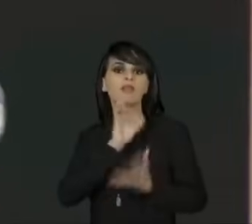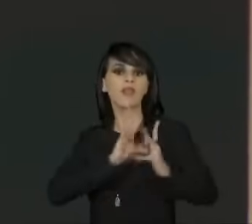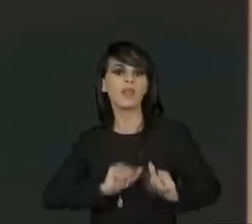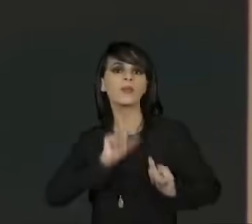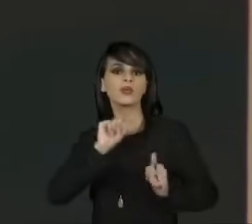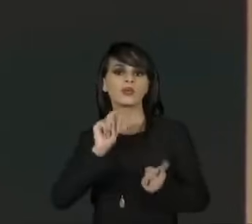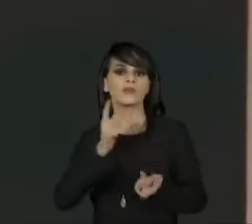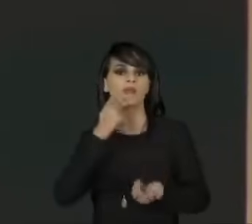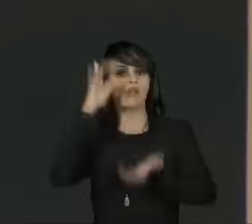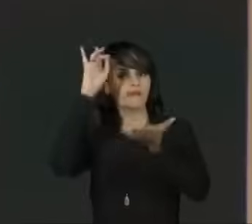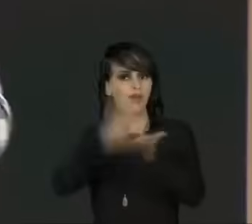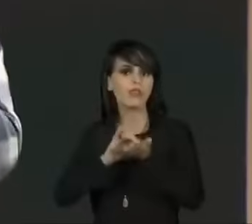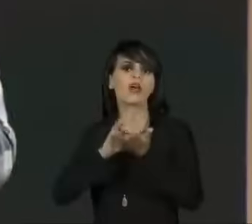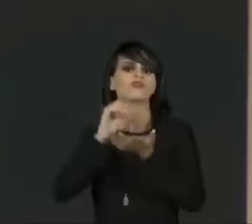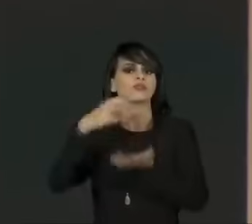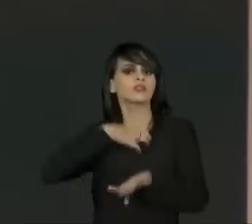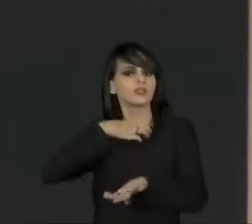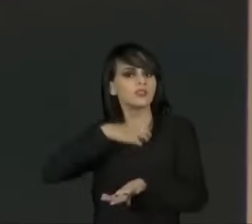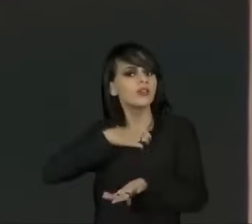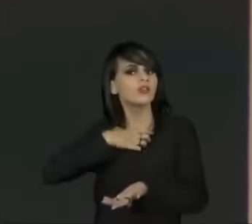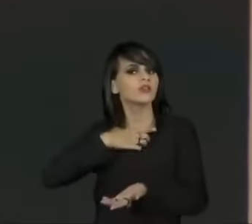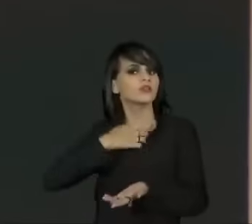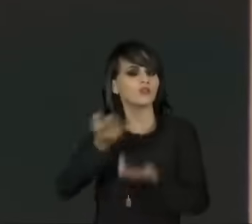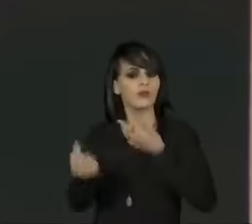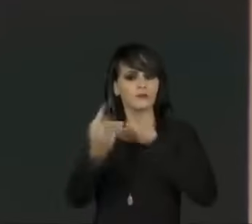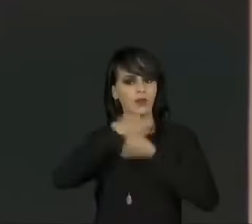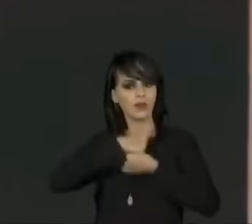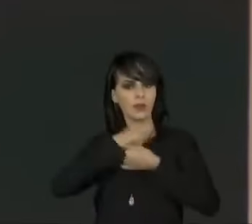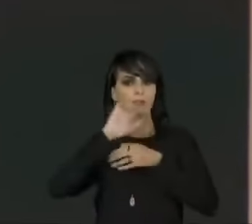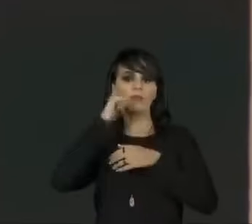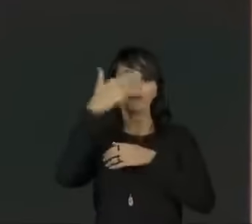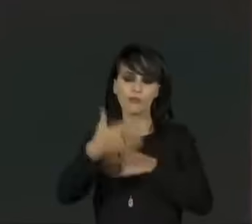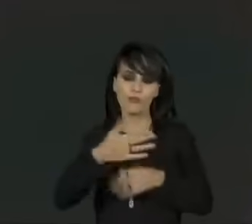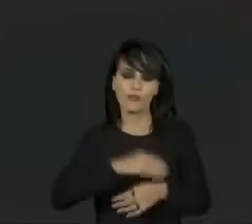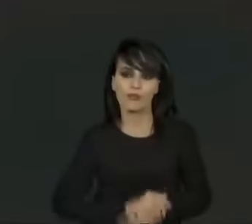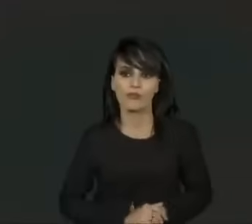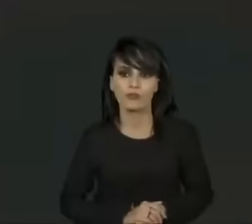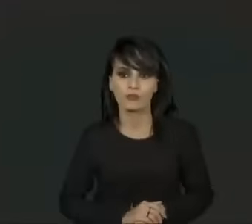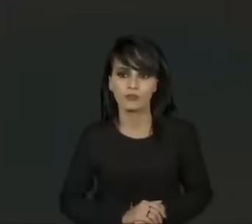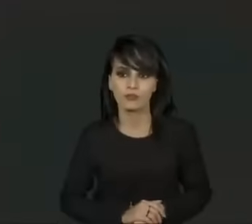fala o que sente aquele que o que é por dentro é por